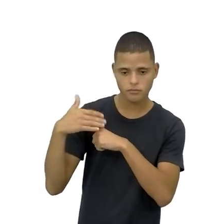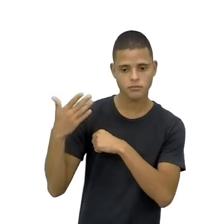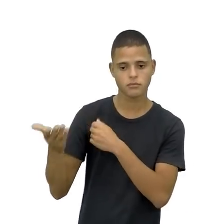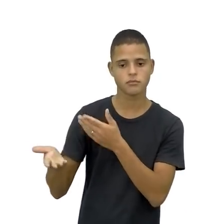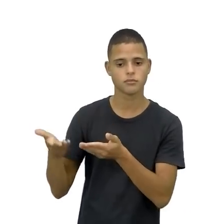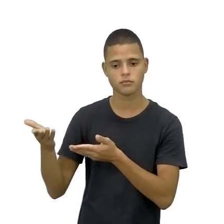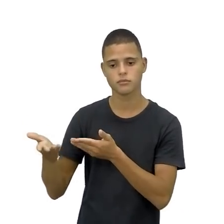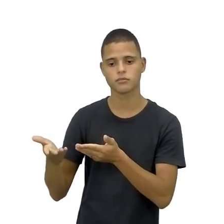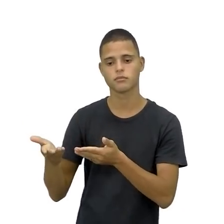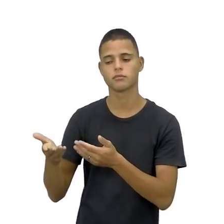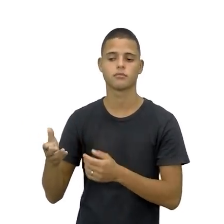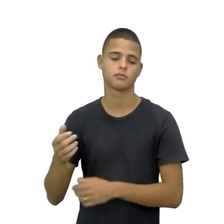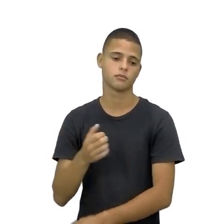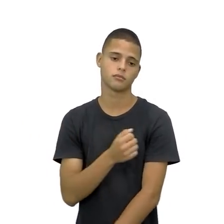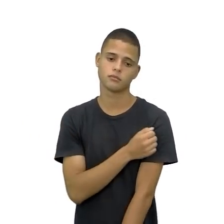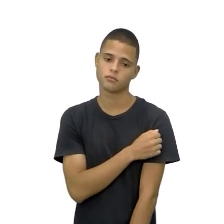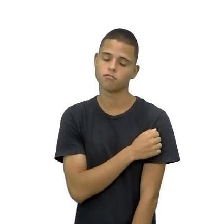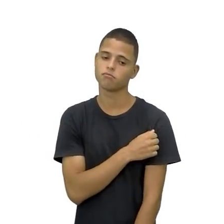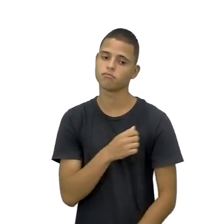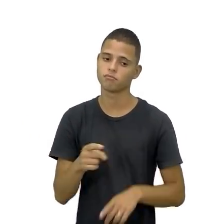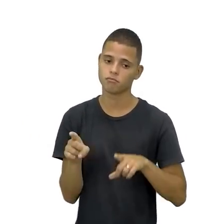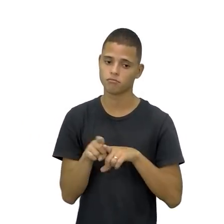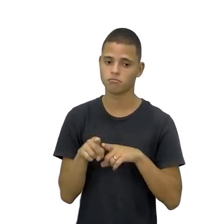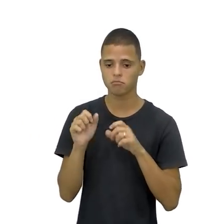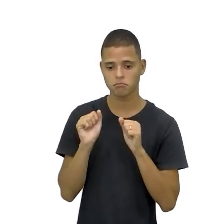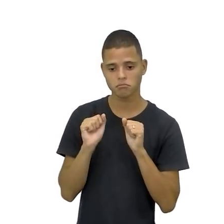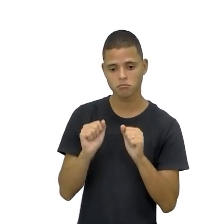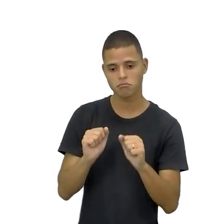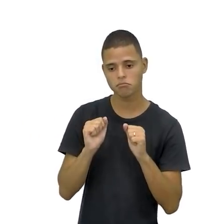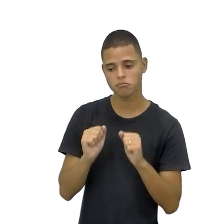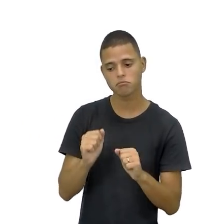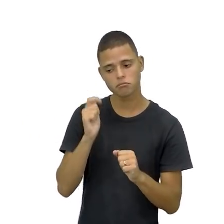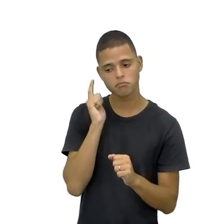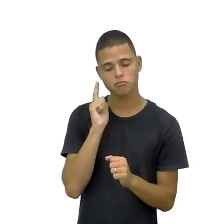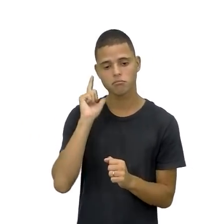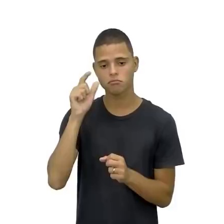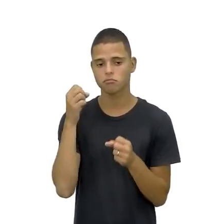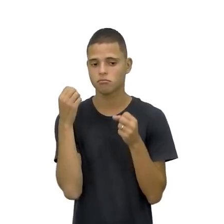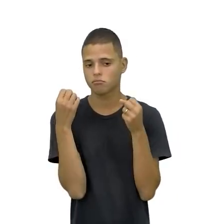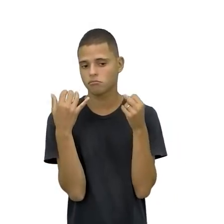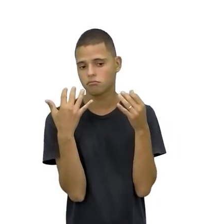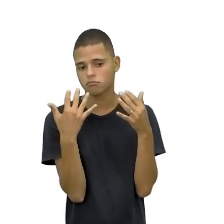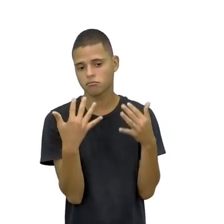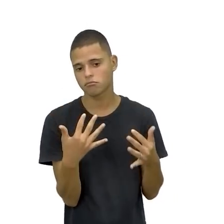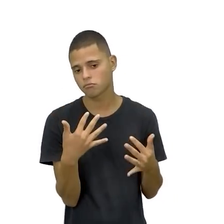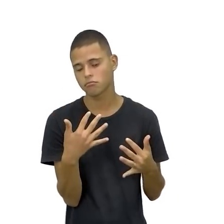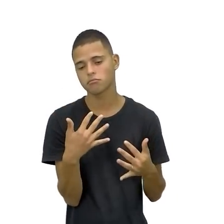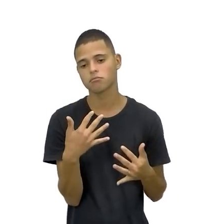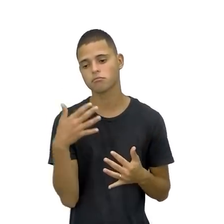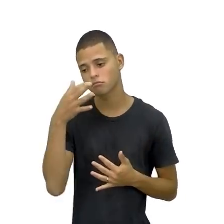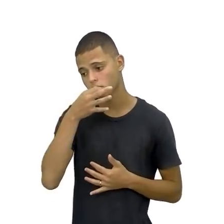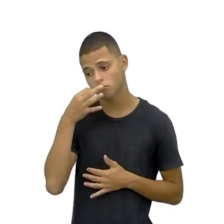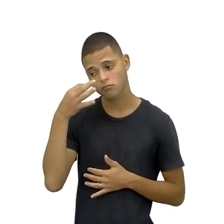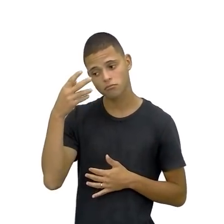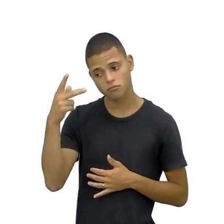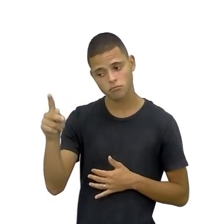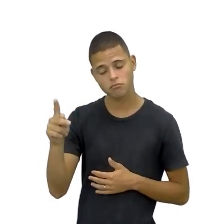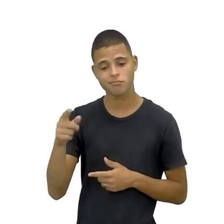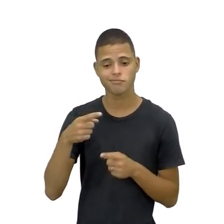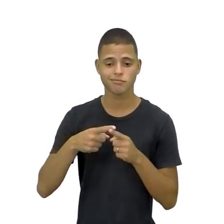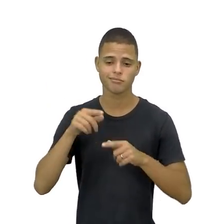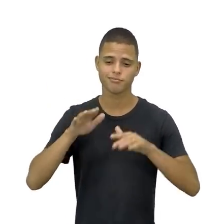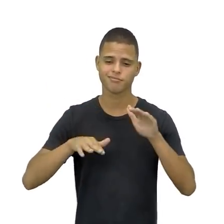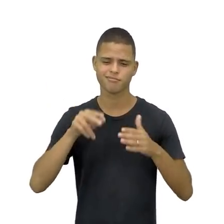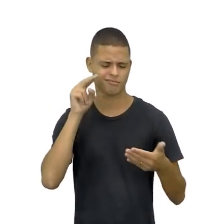possa, nem que ele possa apenas verbalizar, se ele não tem ainda, né, a condição de uma leitura